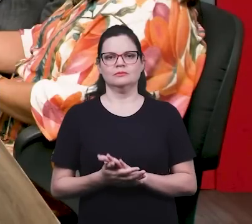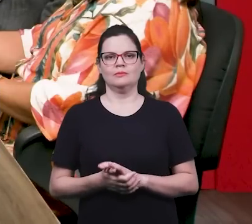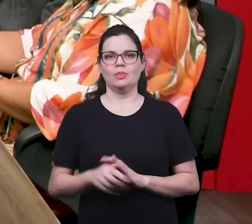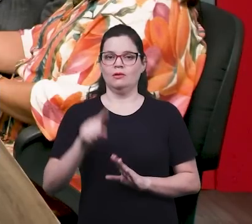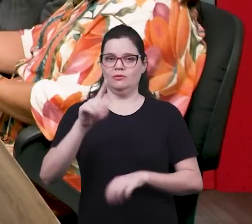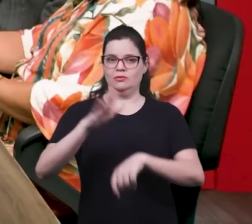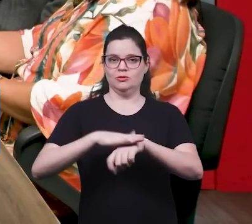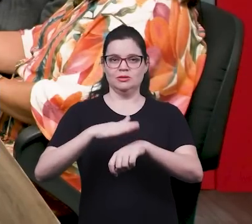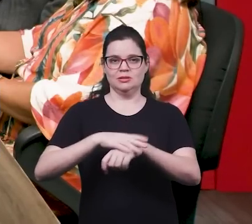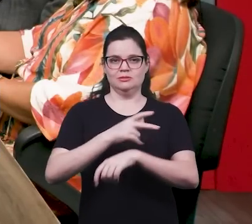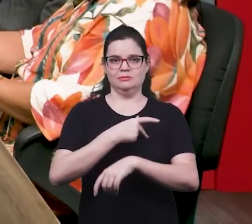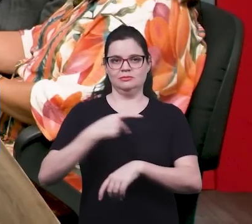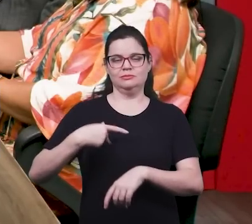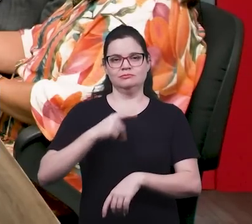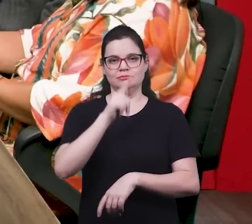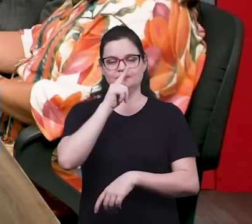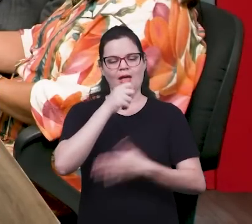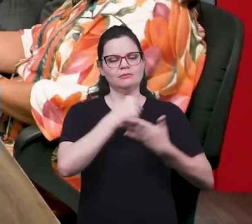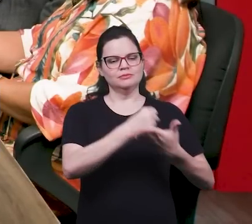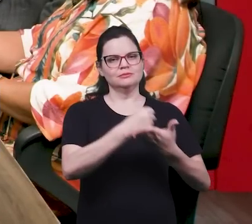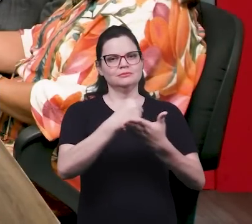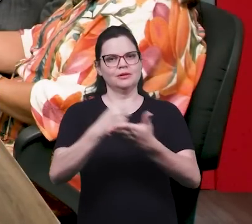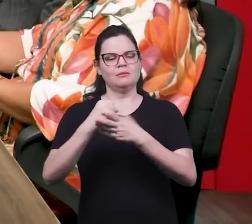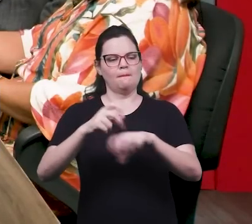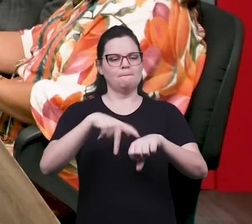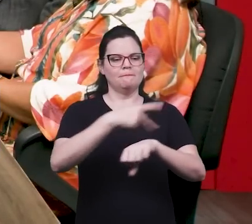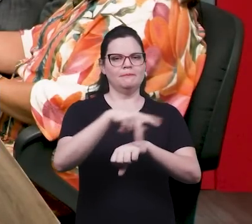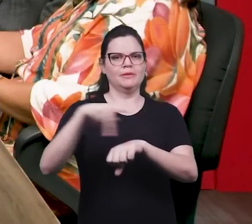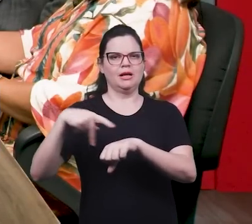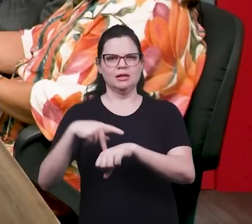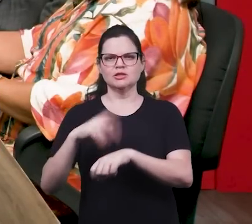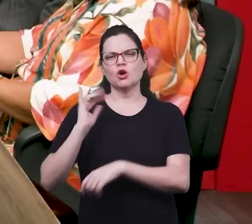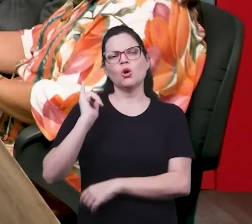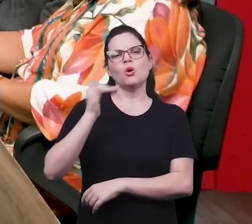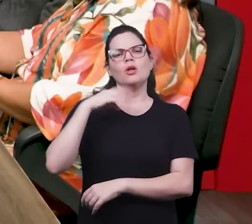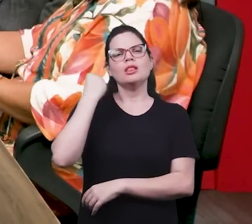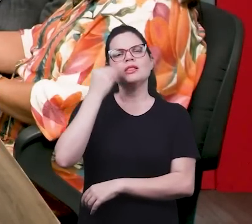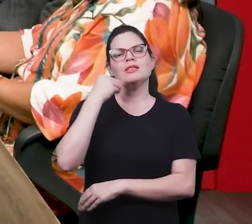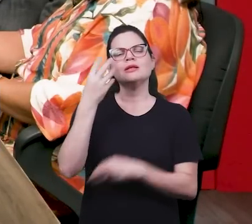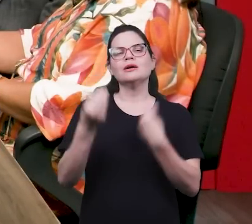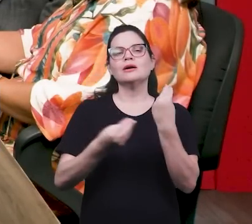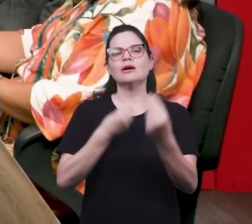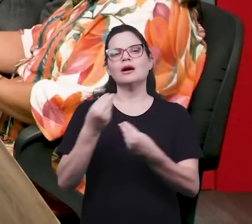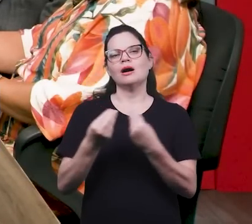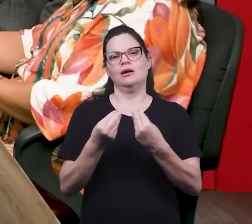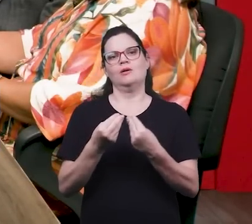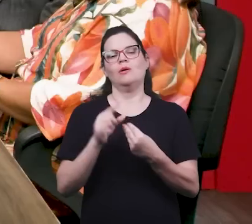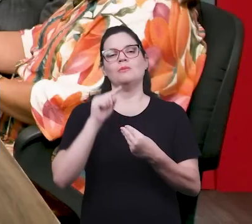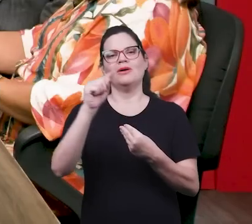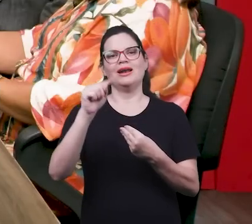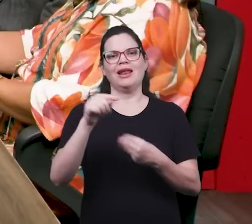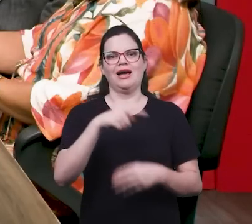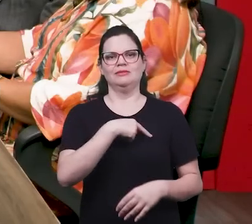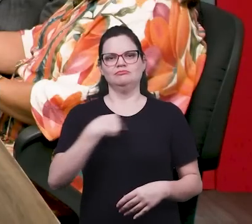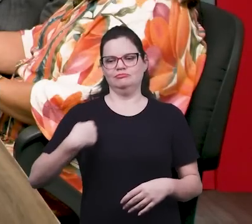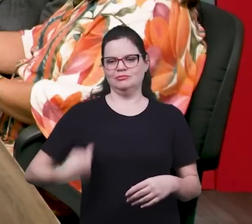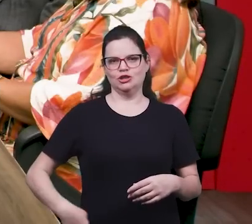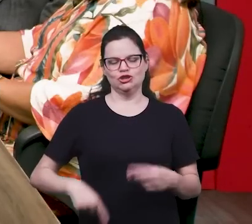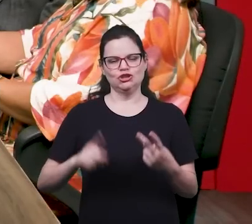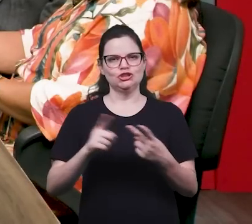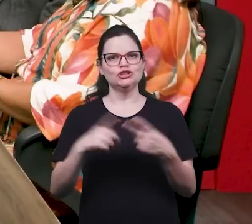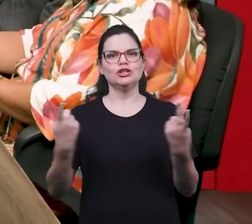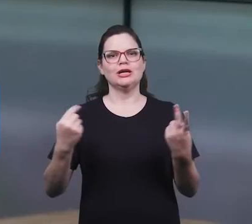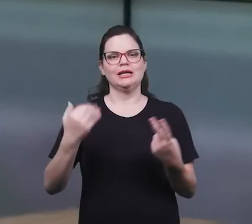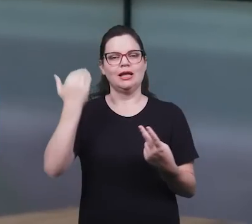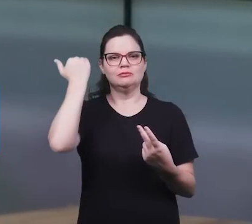tantos anos nesses países. Vamos falar um pouquinho das experiências da obra do Senhor na Coreia do Sul, no Japão, no